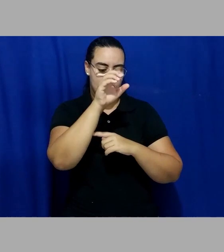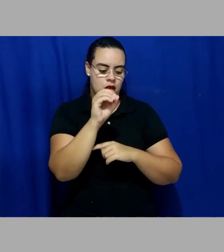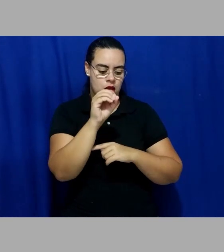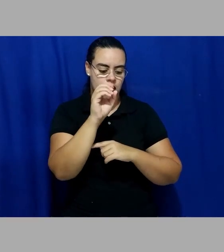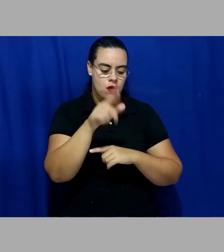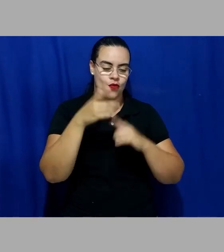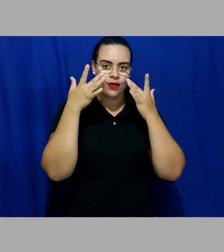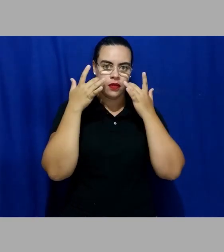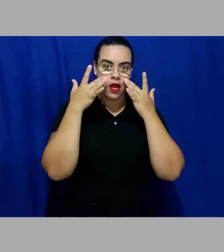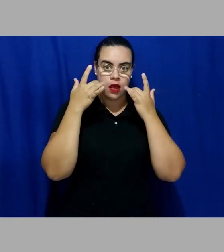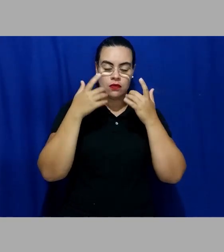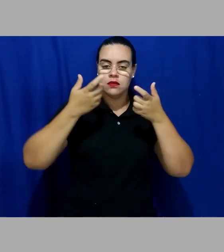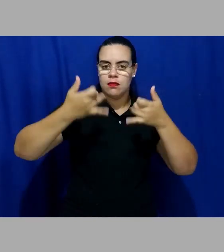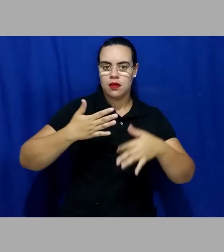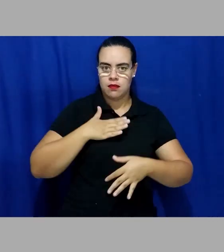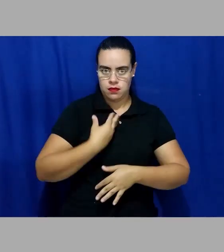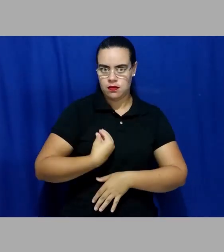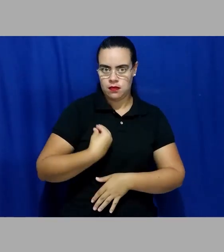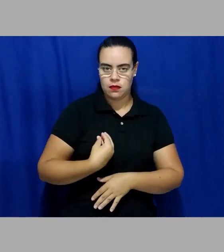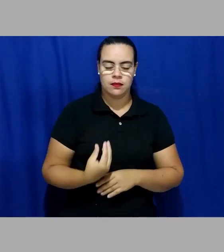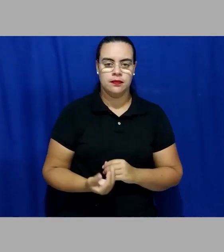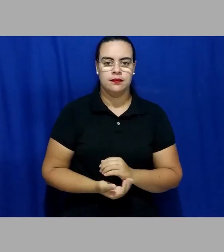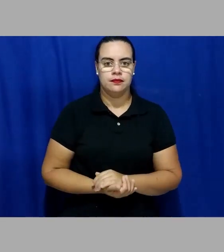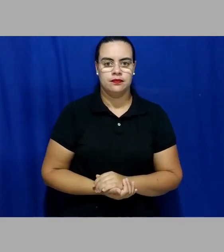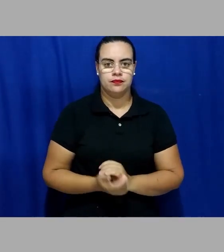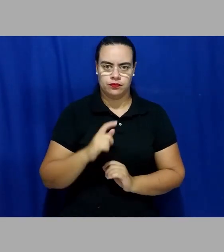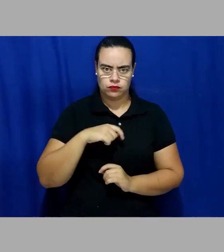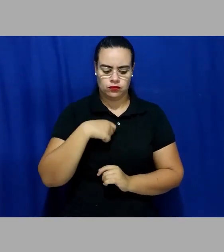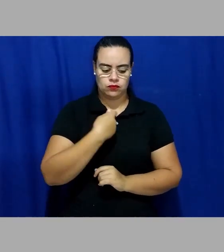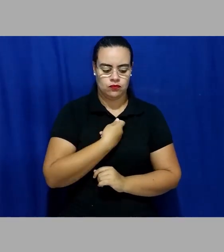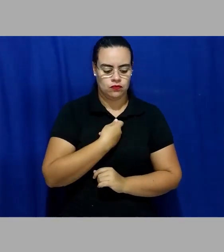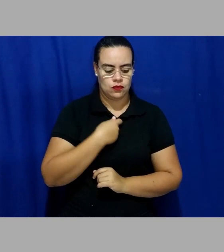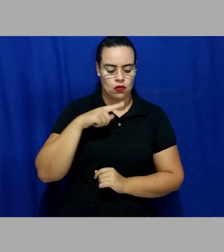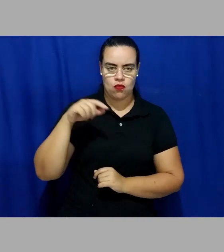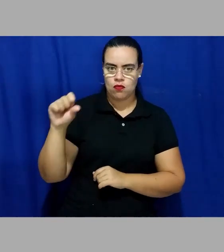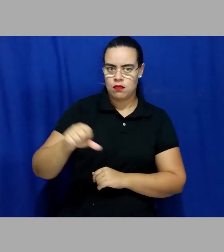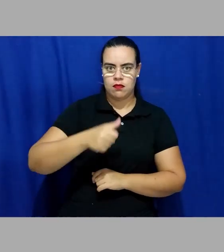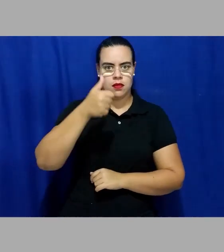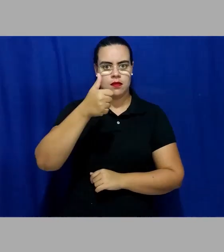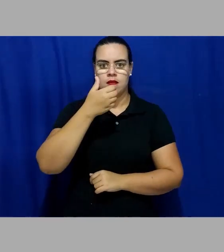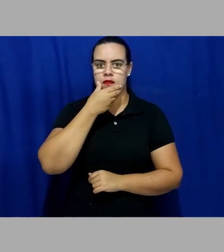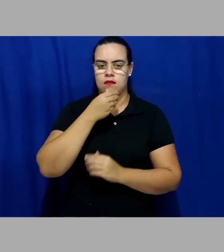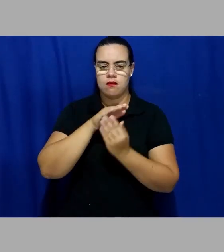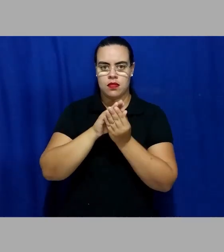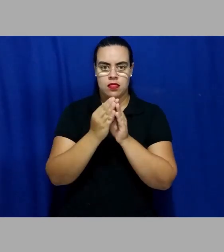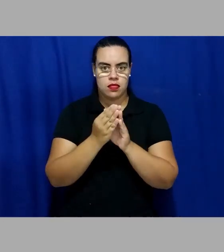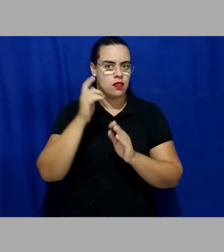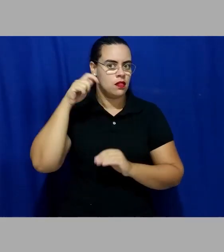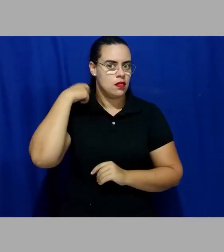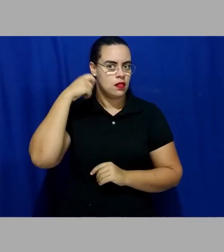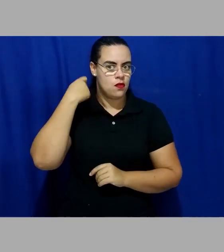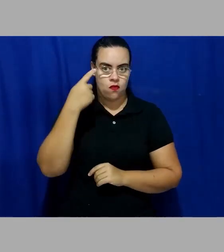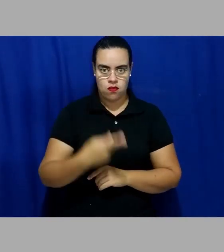meu espetáculo Luiz Léo. É um espetáculo autobiográfico. Eu sou